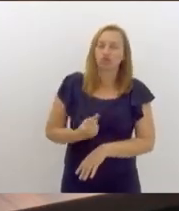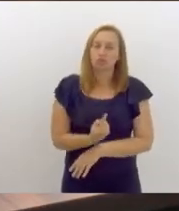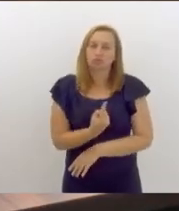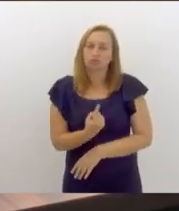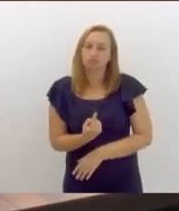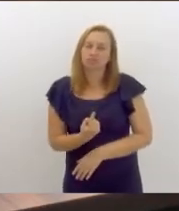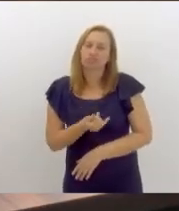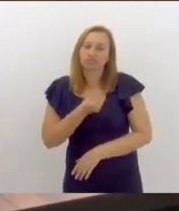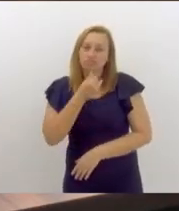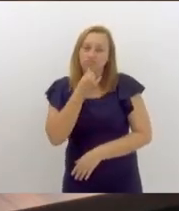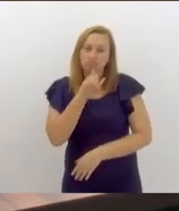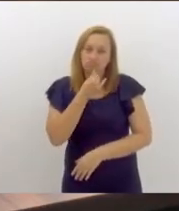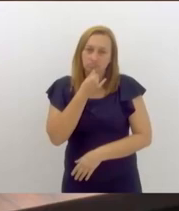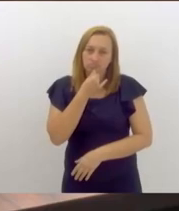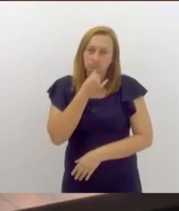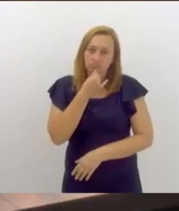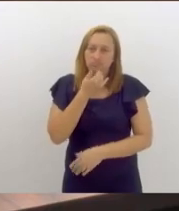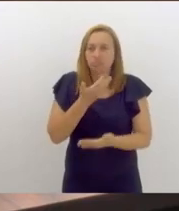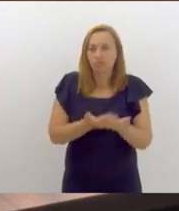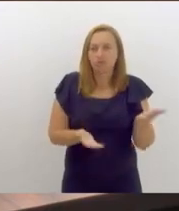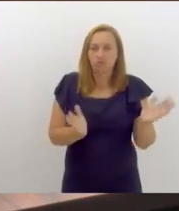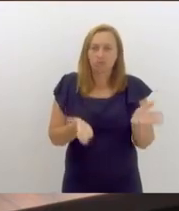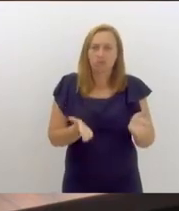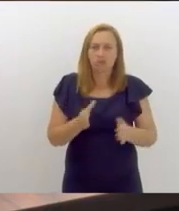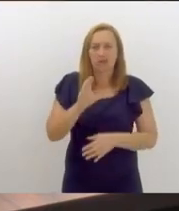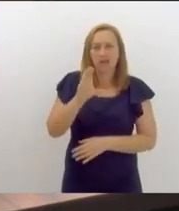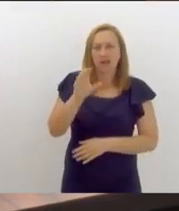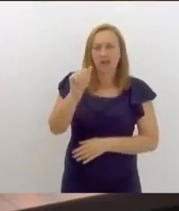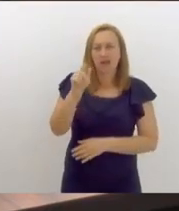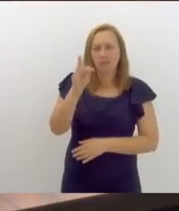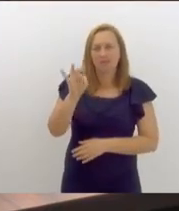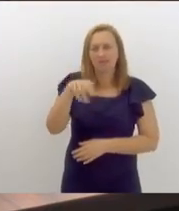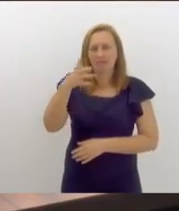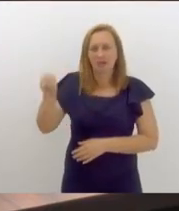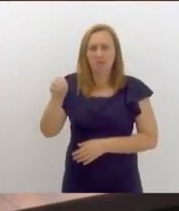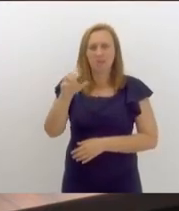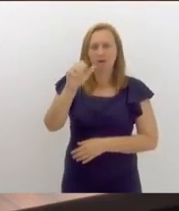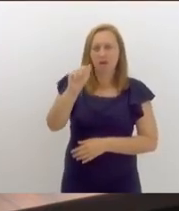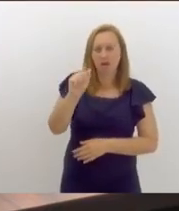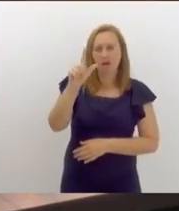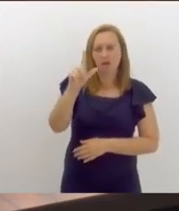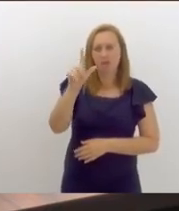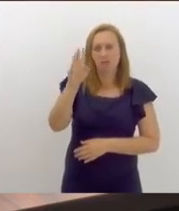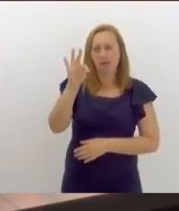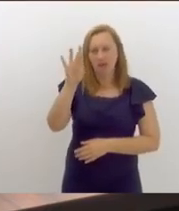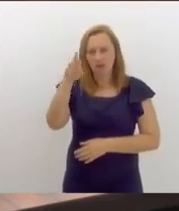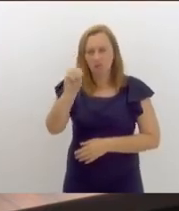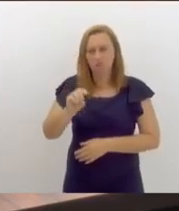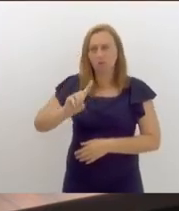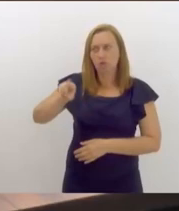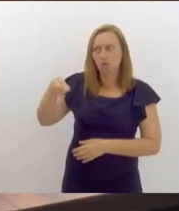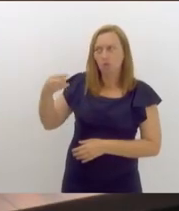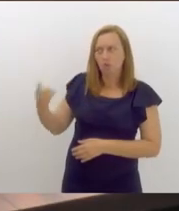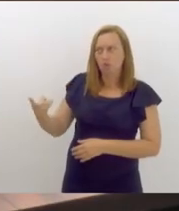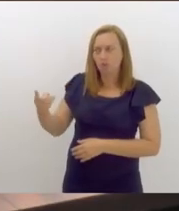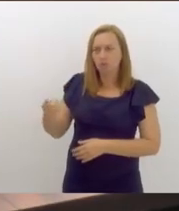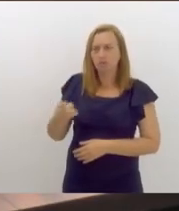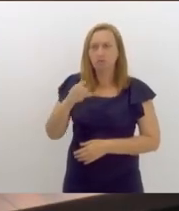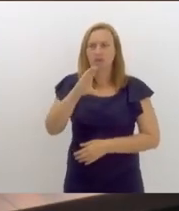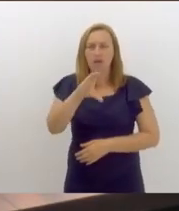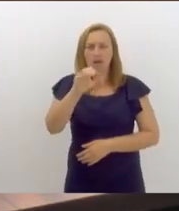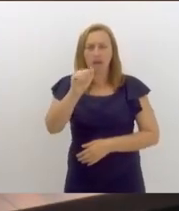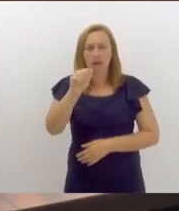lastimável muito triste perdemos hoje o Capitão Alberto Dias Atrás perdemos o cabo